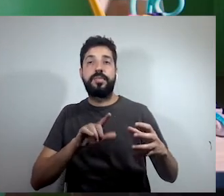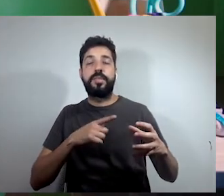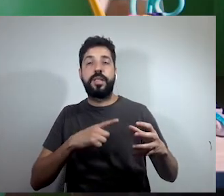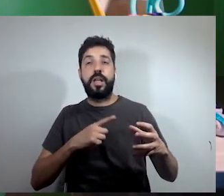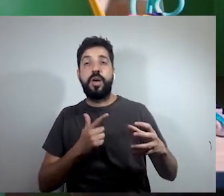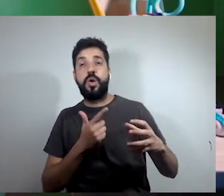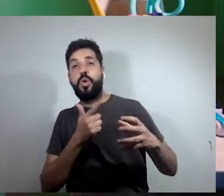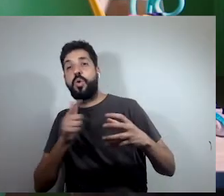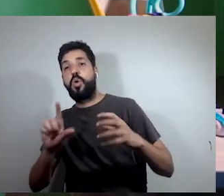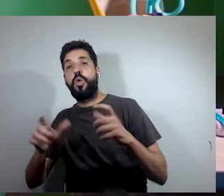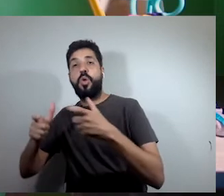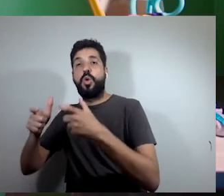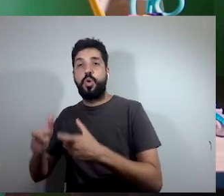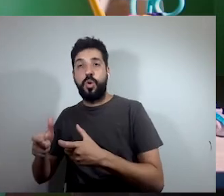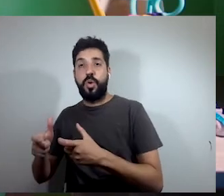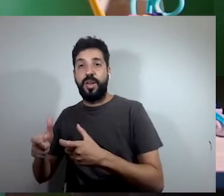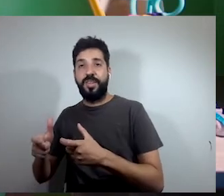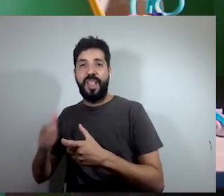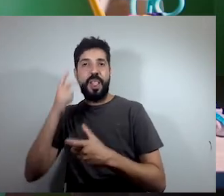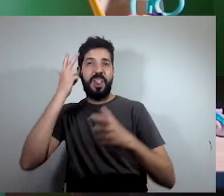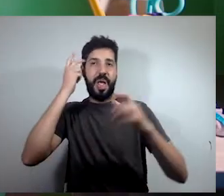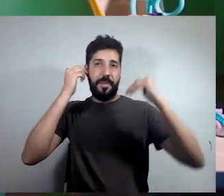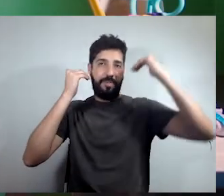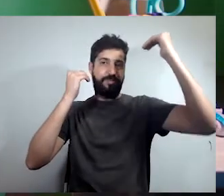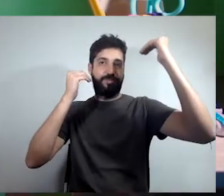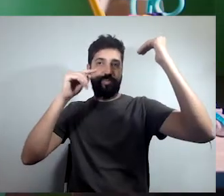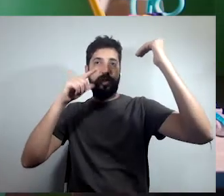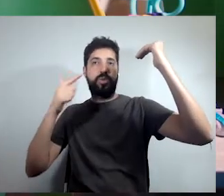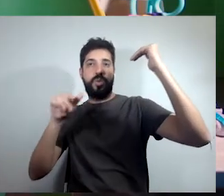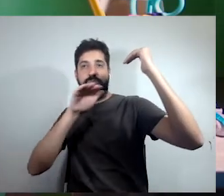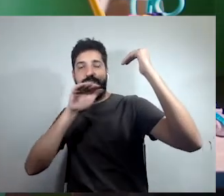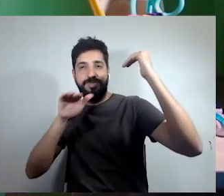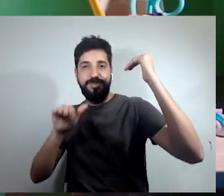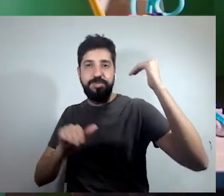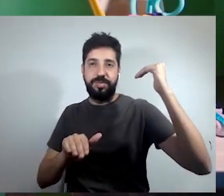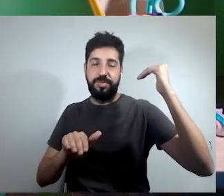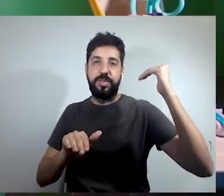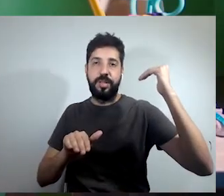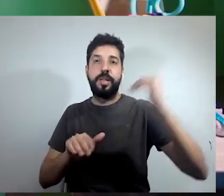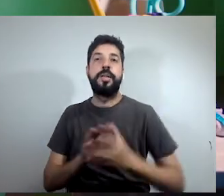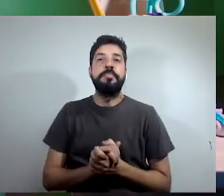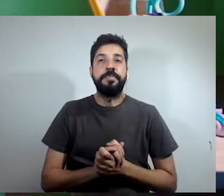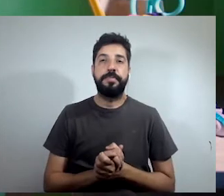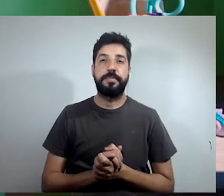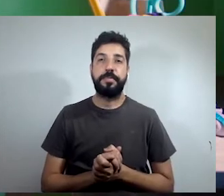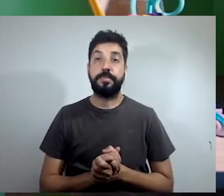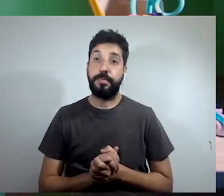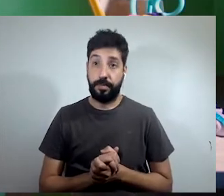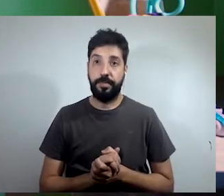sem ser a normativa, dentro dessa lógica hegemônica,